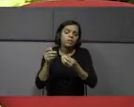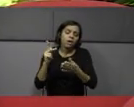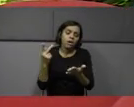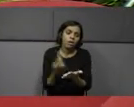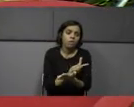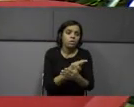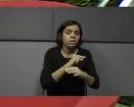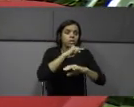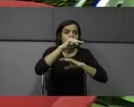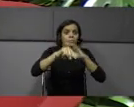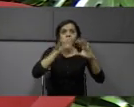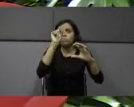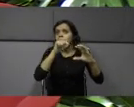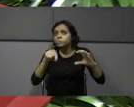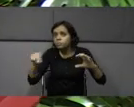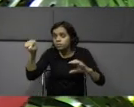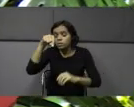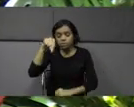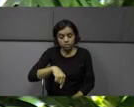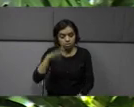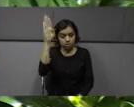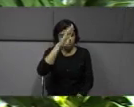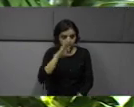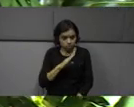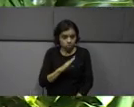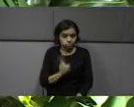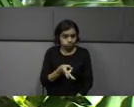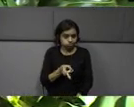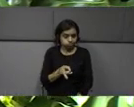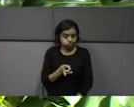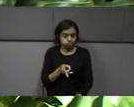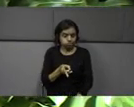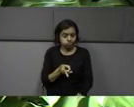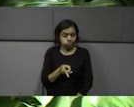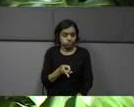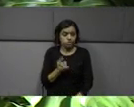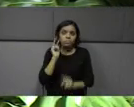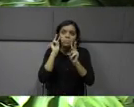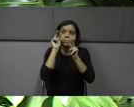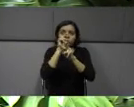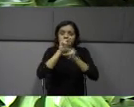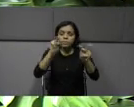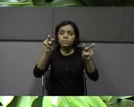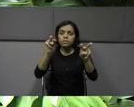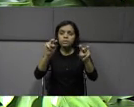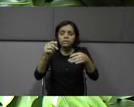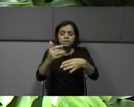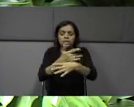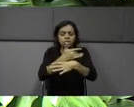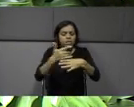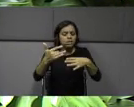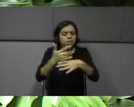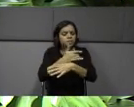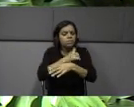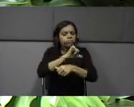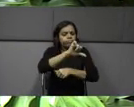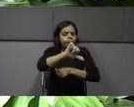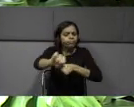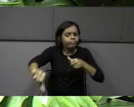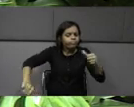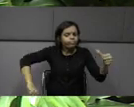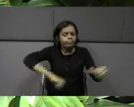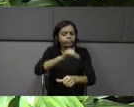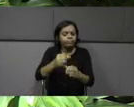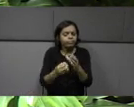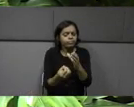partes do mundo inclusive no brasil mas também há perspectiva de cidade que a gente precisa recriar o fato é